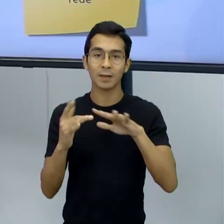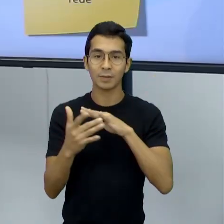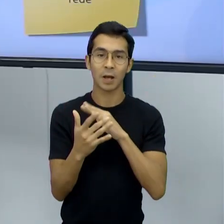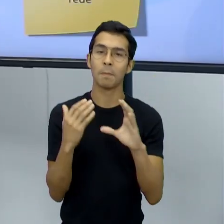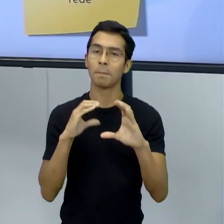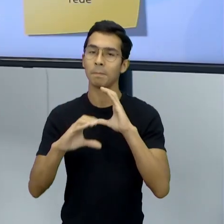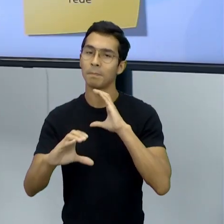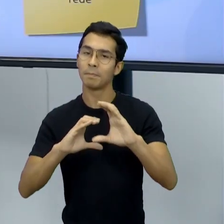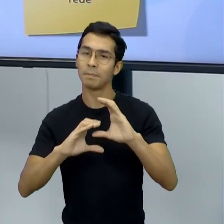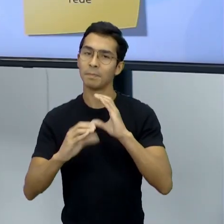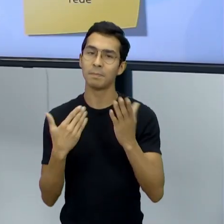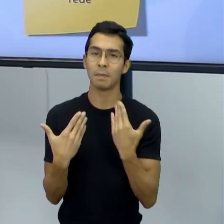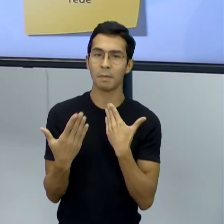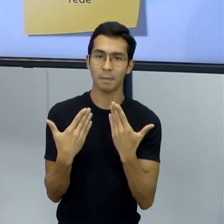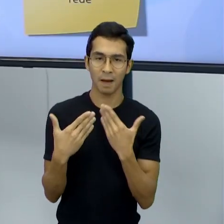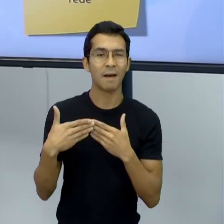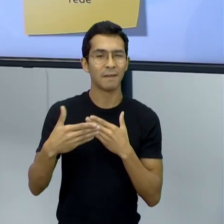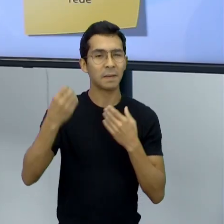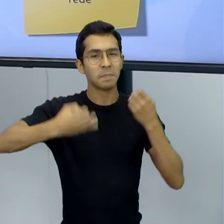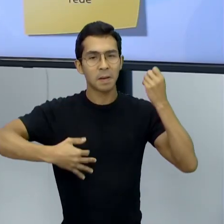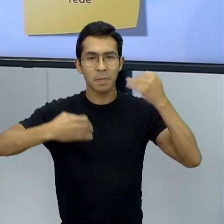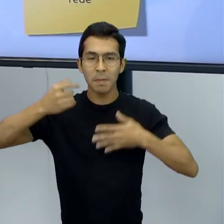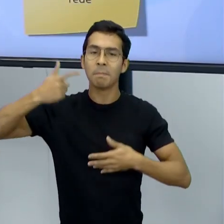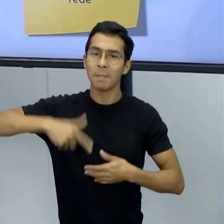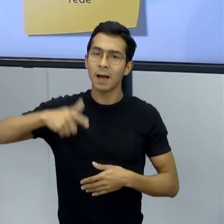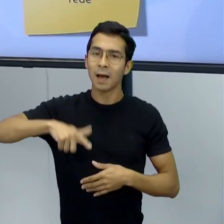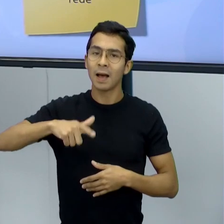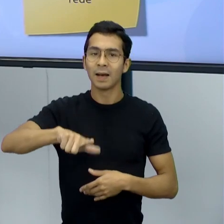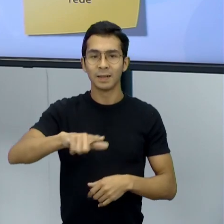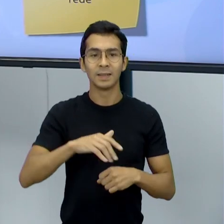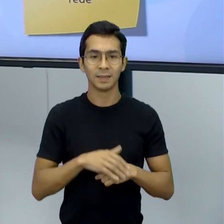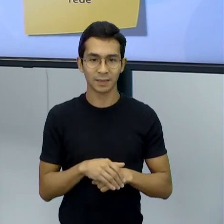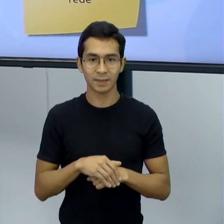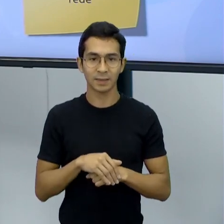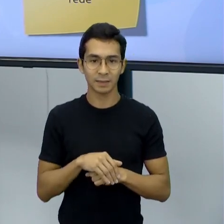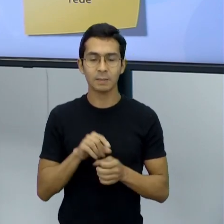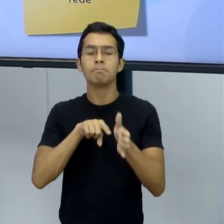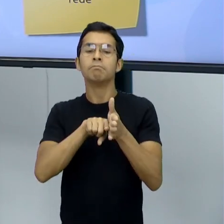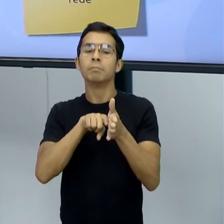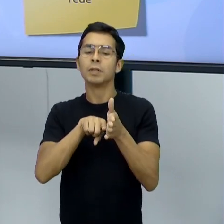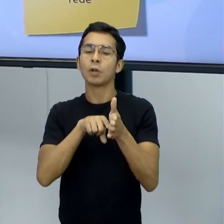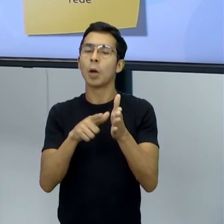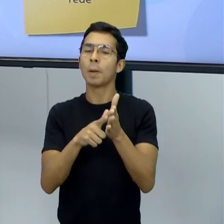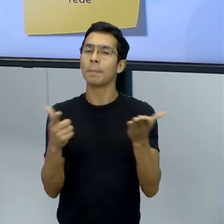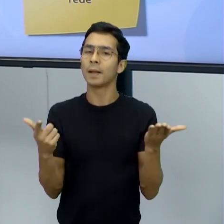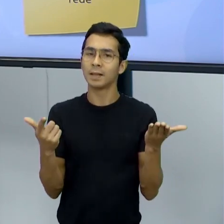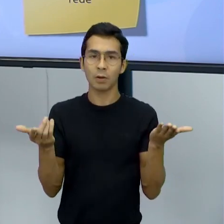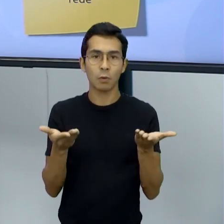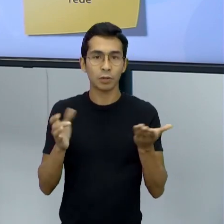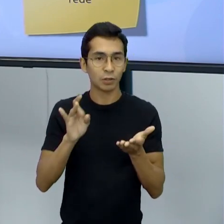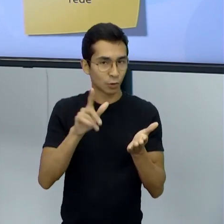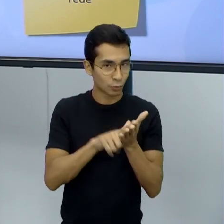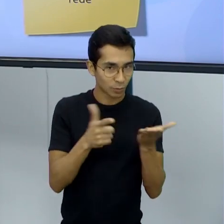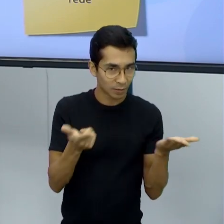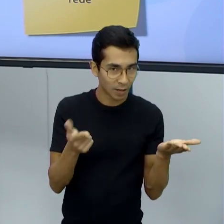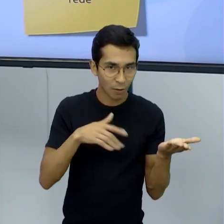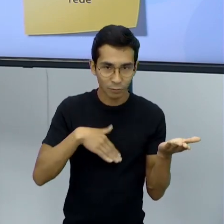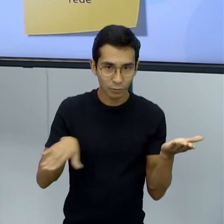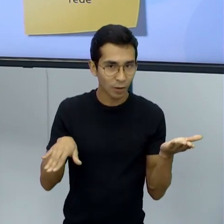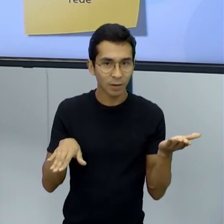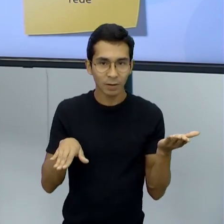mais sobre isso, vamos debater mais assuntos ligados a esse tema. O Observatório de Imprensa, hoje, não é apenas analisar os jornais, né? A